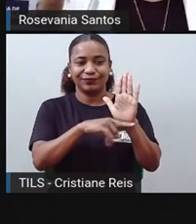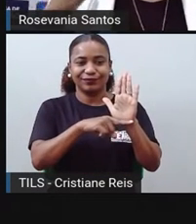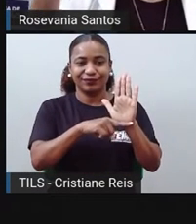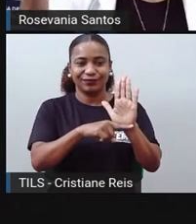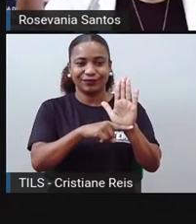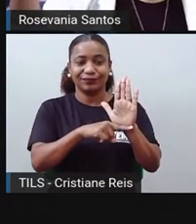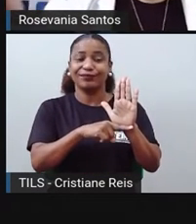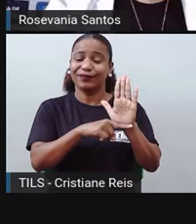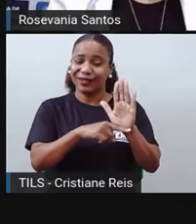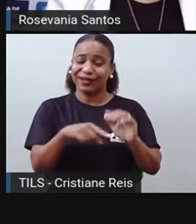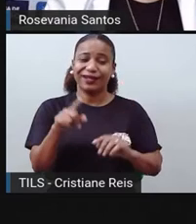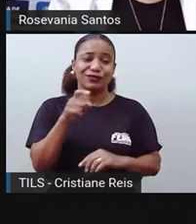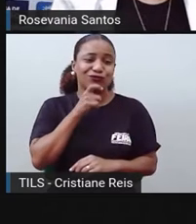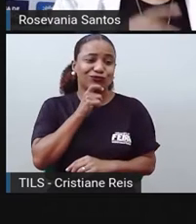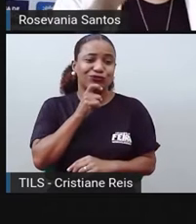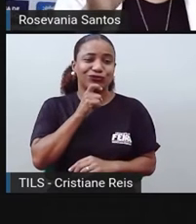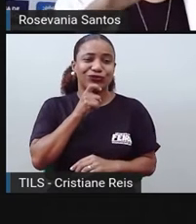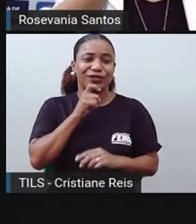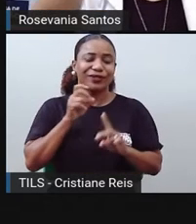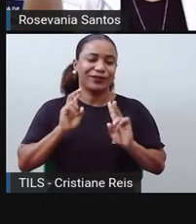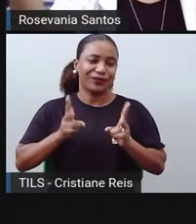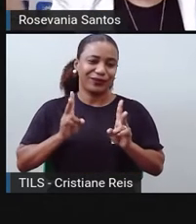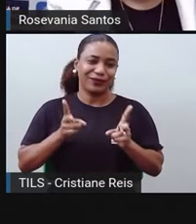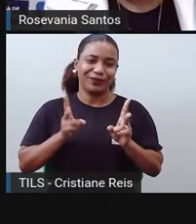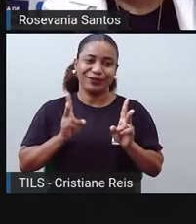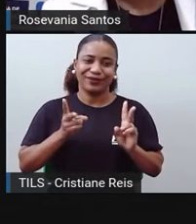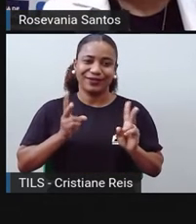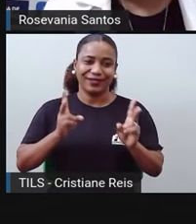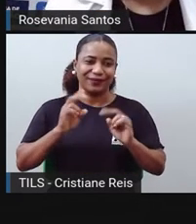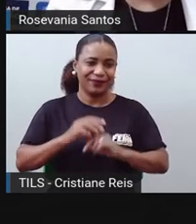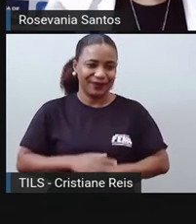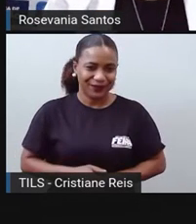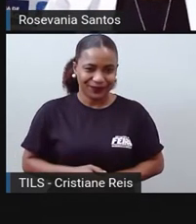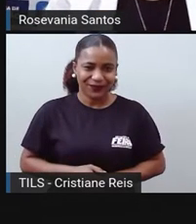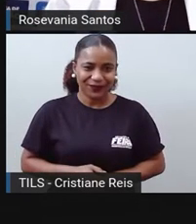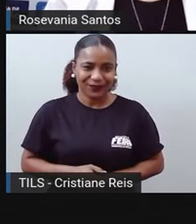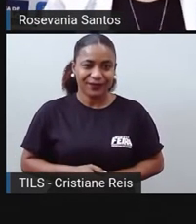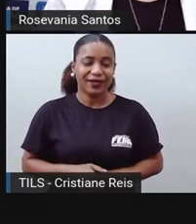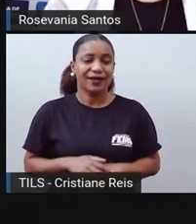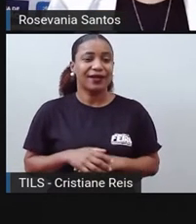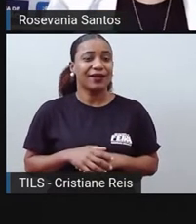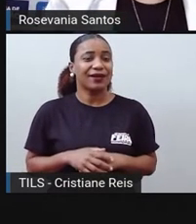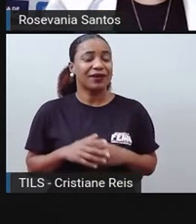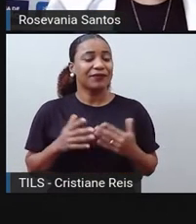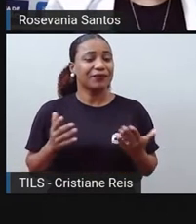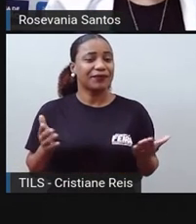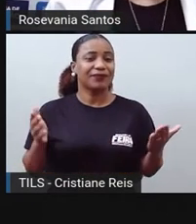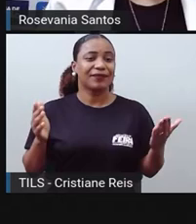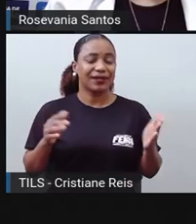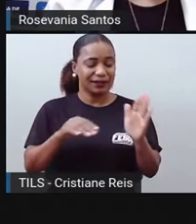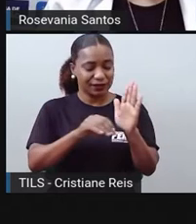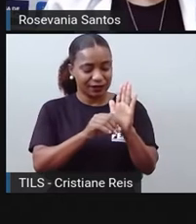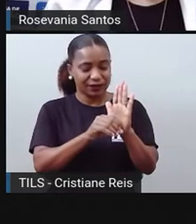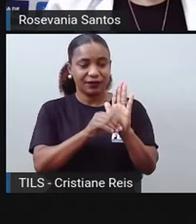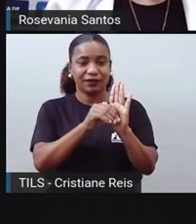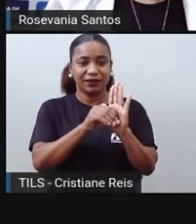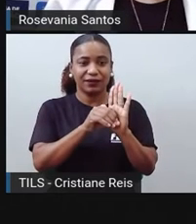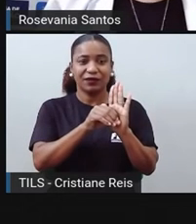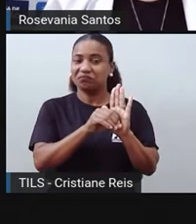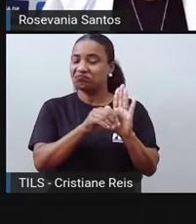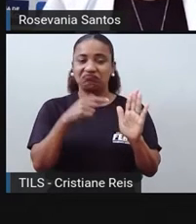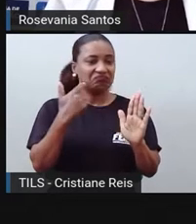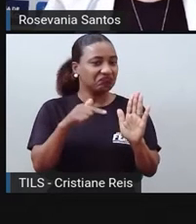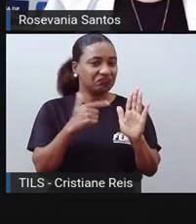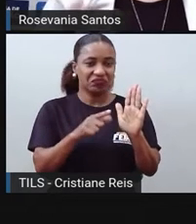Ou para dizer assim, o verão mais quente, as temperaturas são próximas do zero. Mas acima do zero nós não vamos encontrar